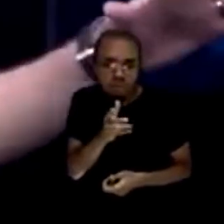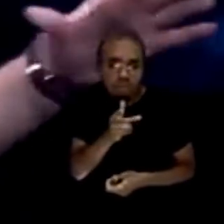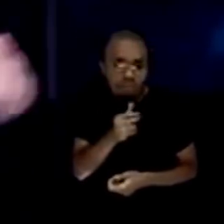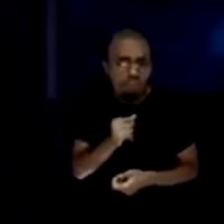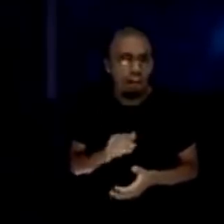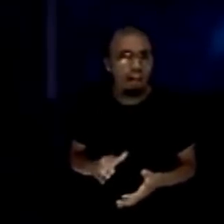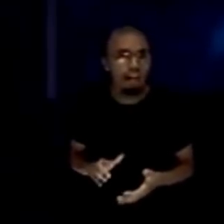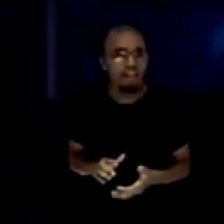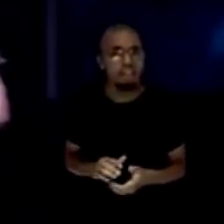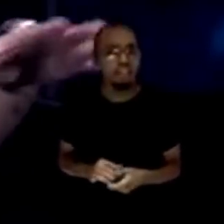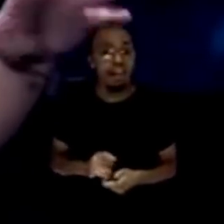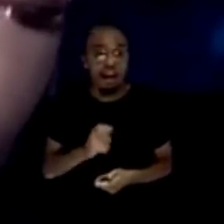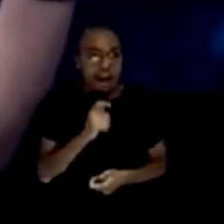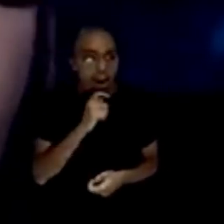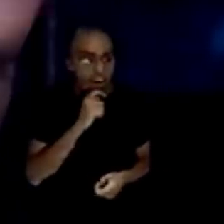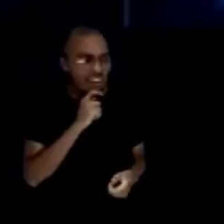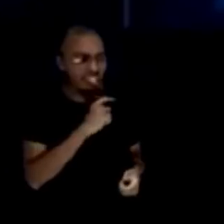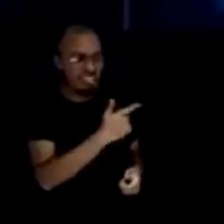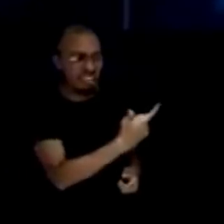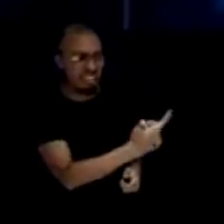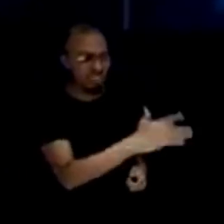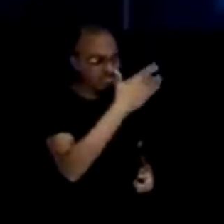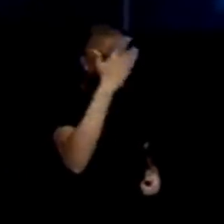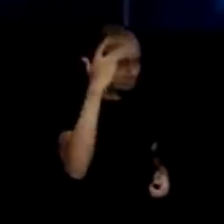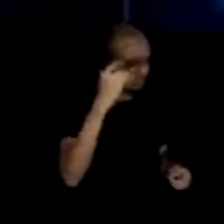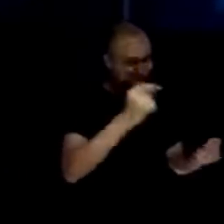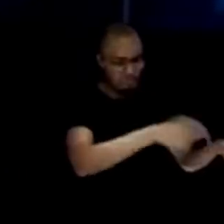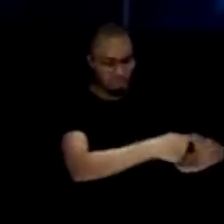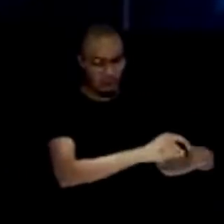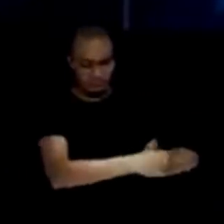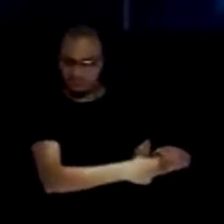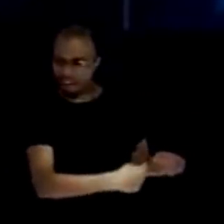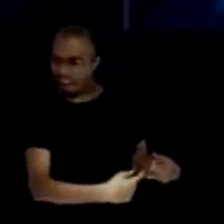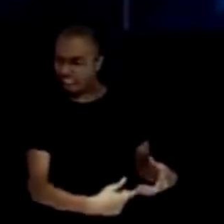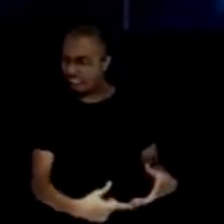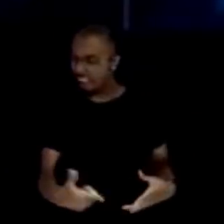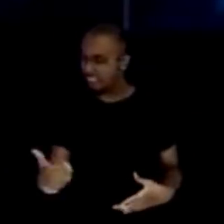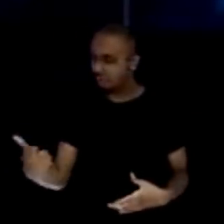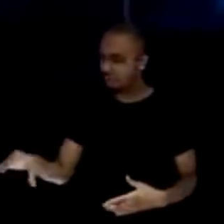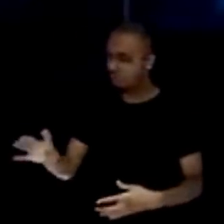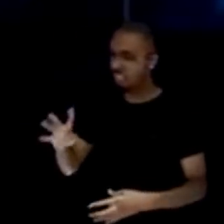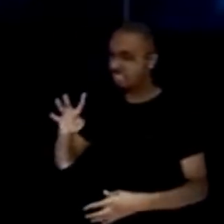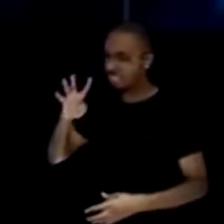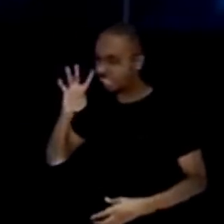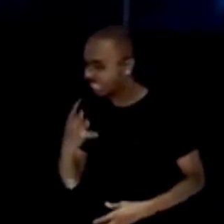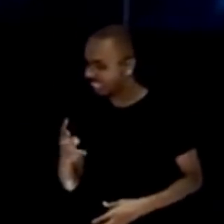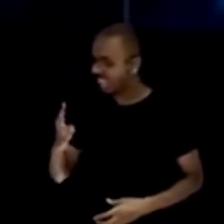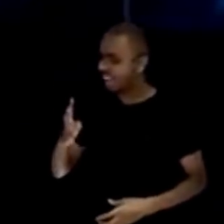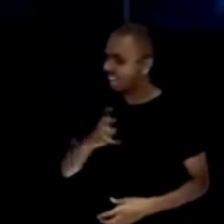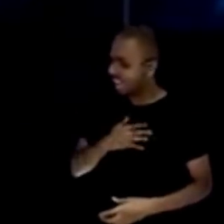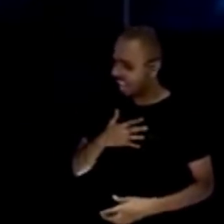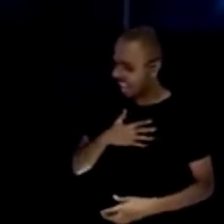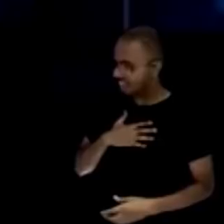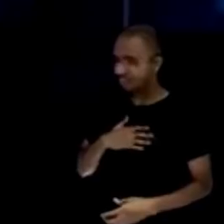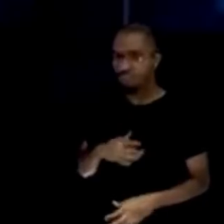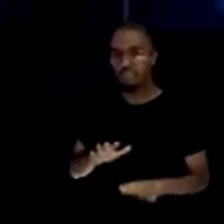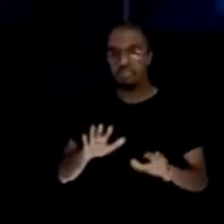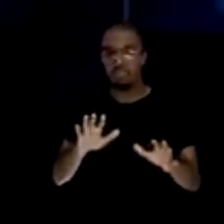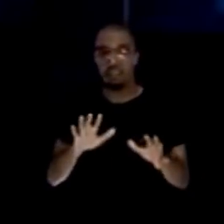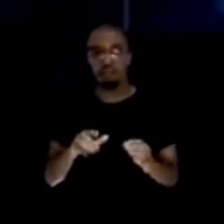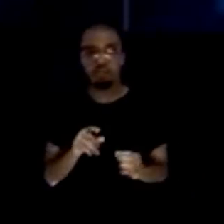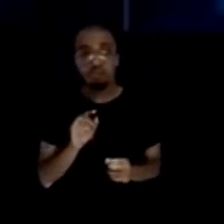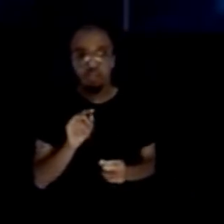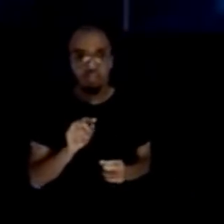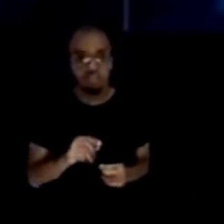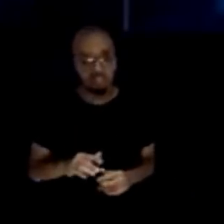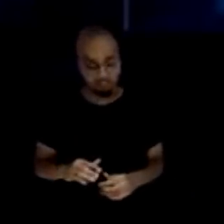meio das retaliações, no meio das pessoas ali falando mal de você, levando teu nome no RH, coloca a mão na boca, diz: o sangue de Jesus tem poder, o